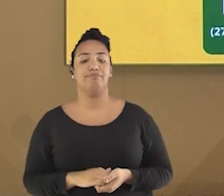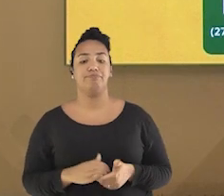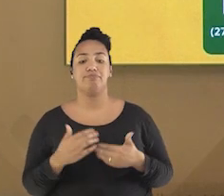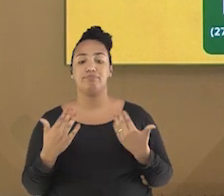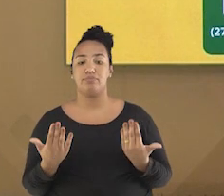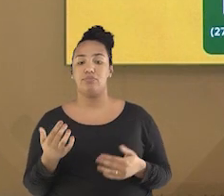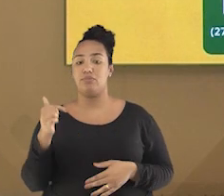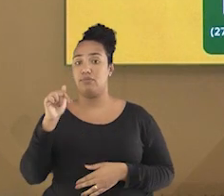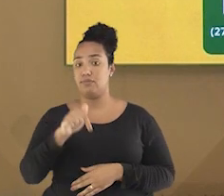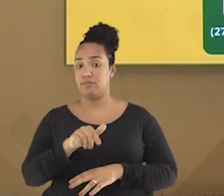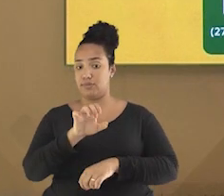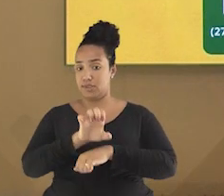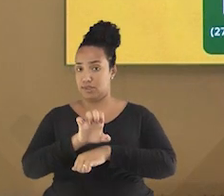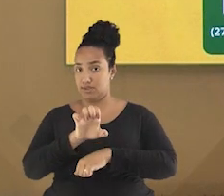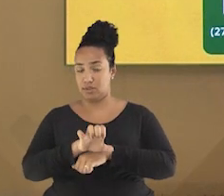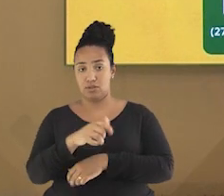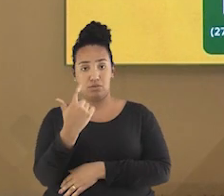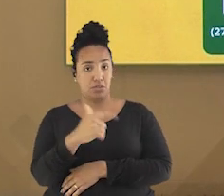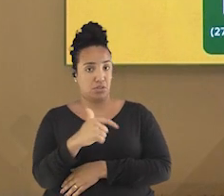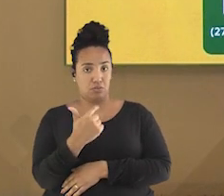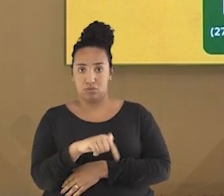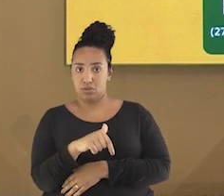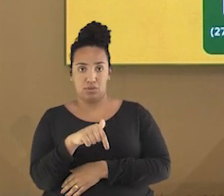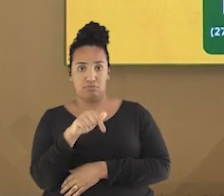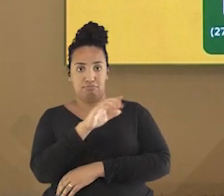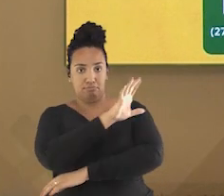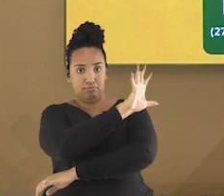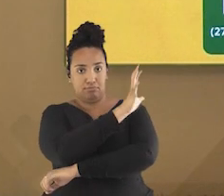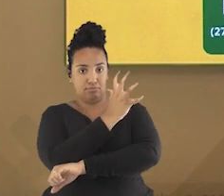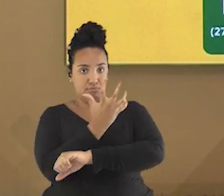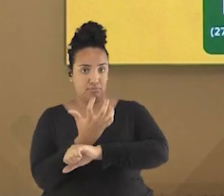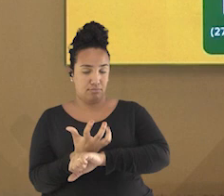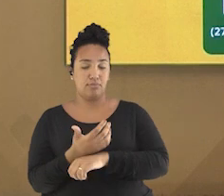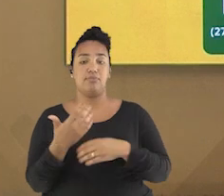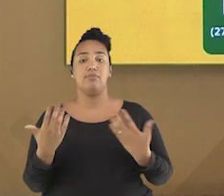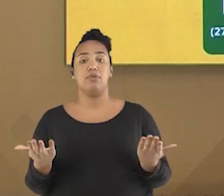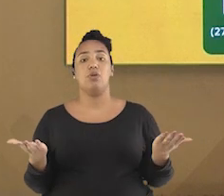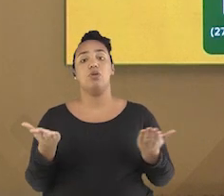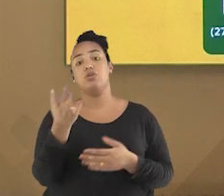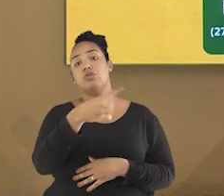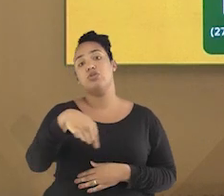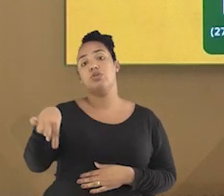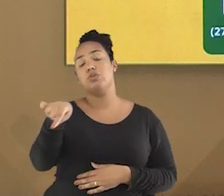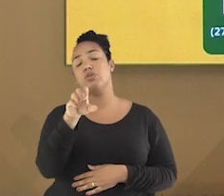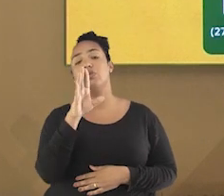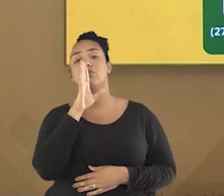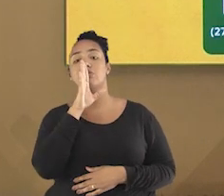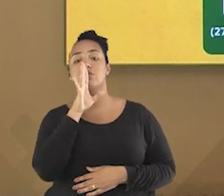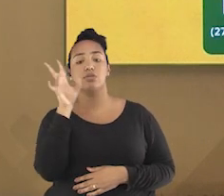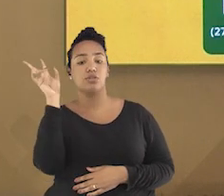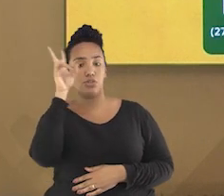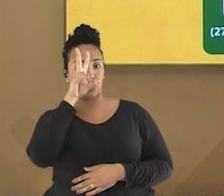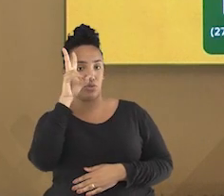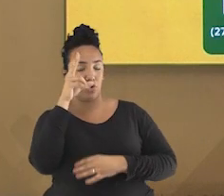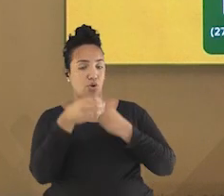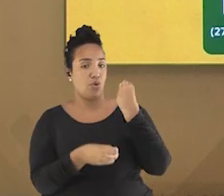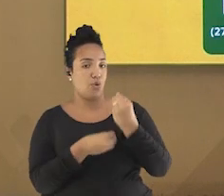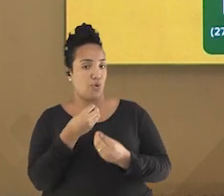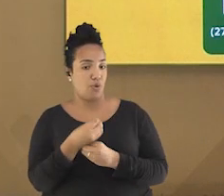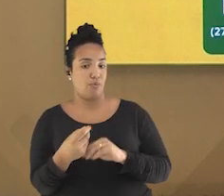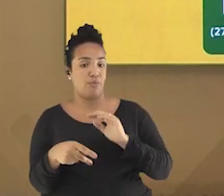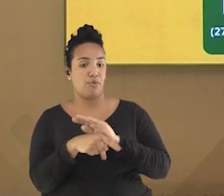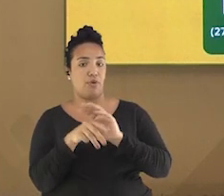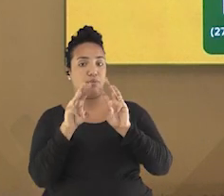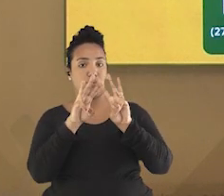estado não faz parte esse bioma, vamos conhecer as suas histórias e biodiversidade através desse